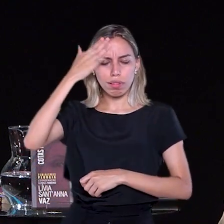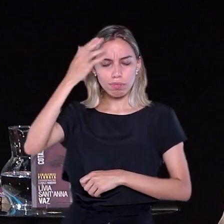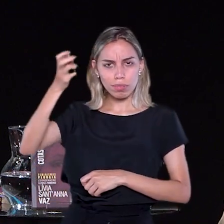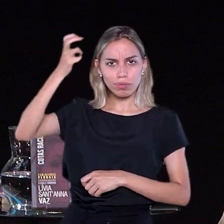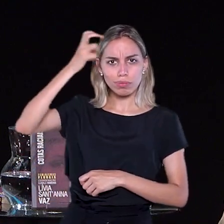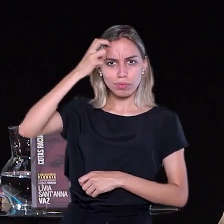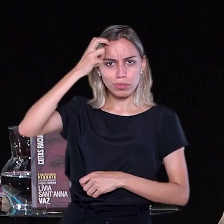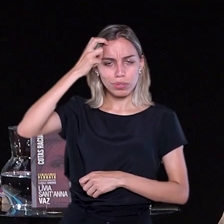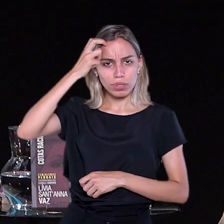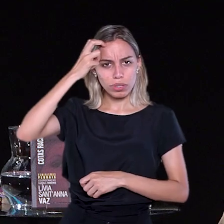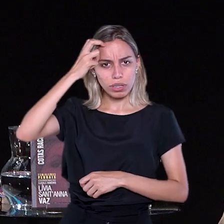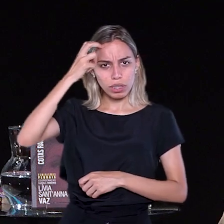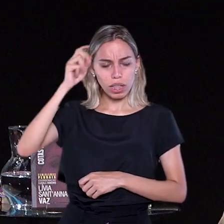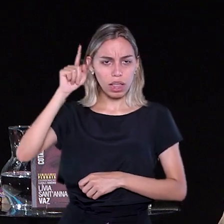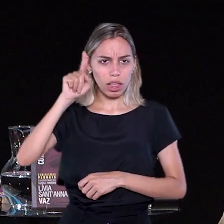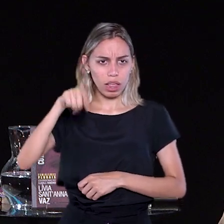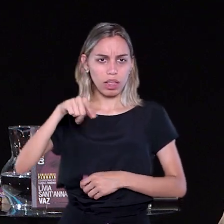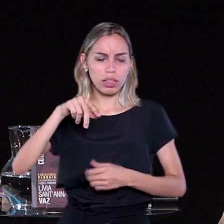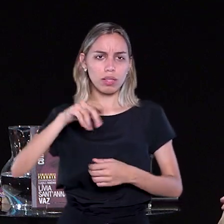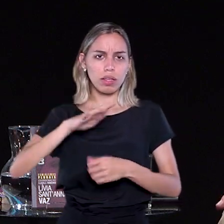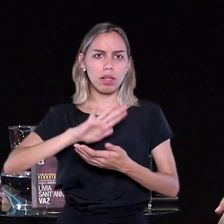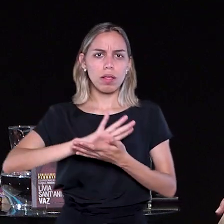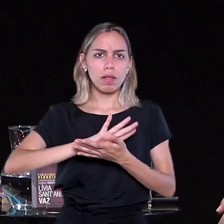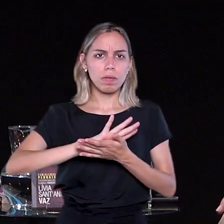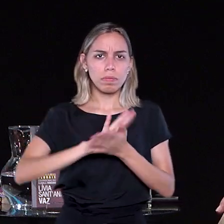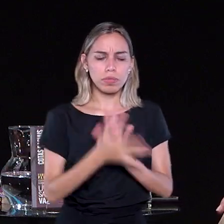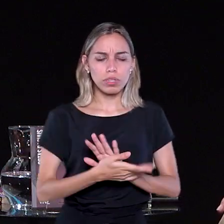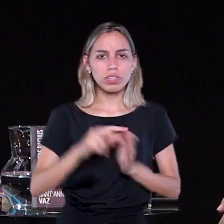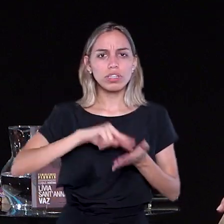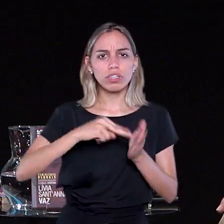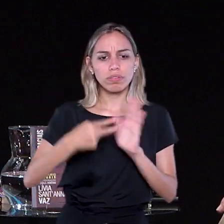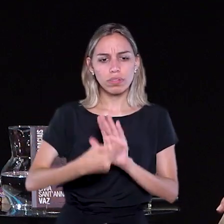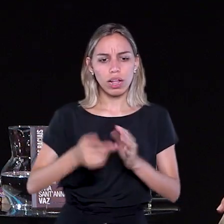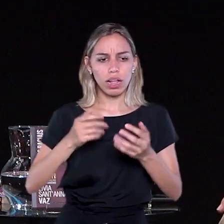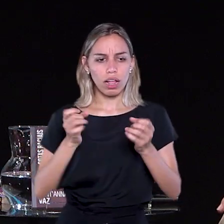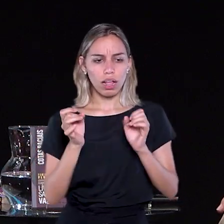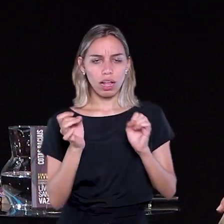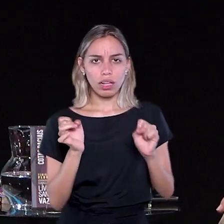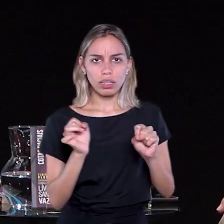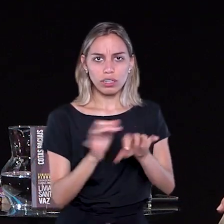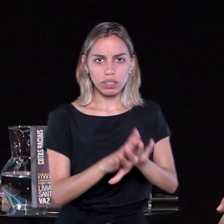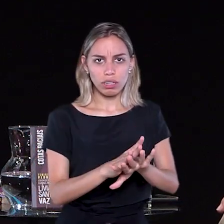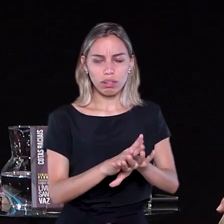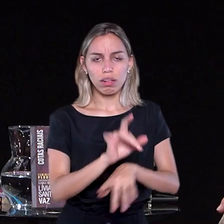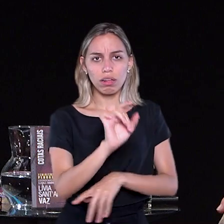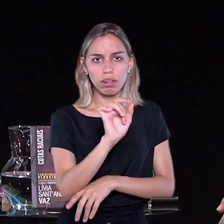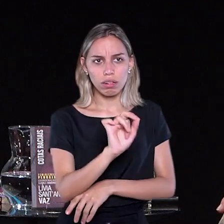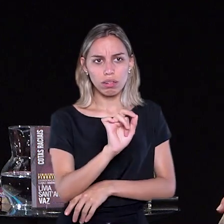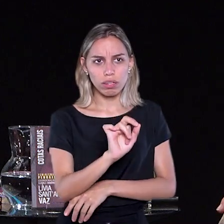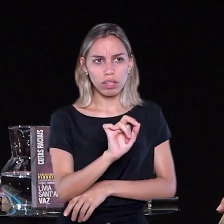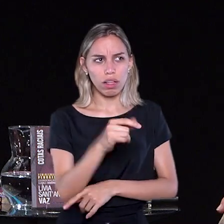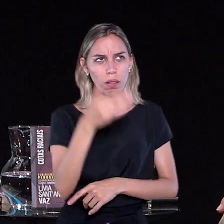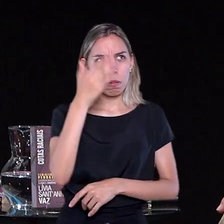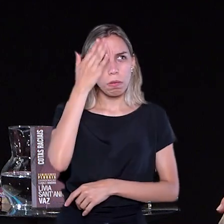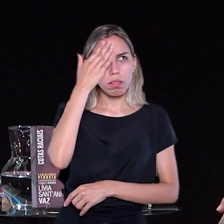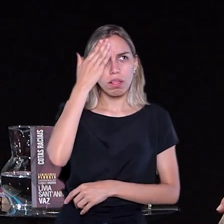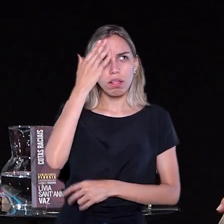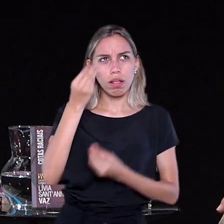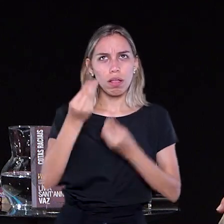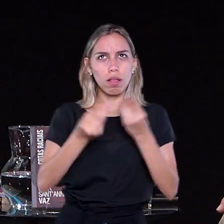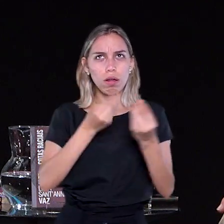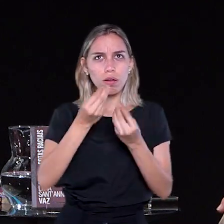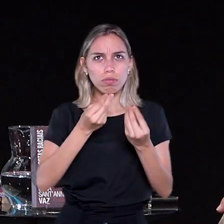esse epistemicídio significa a aniquilação de saberes locais por um saber alienígena que se coloca como